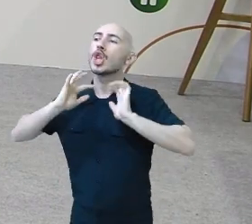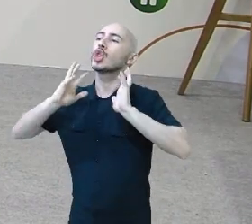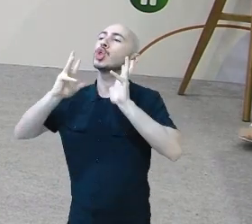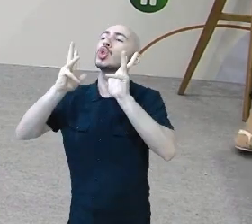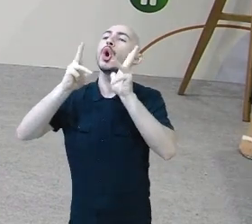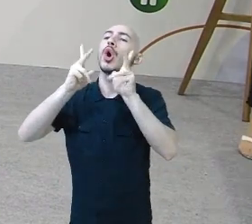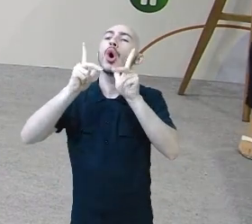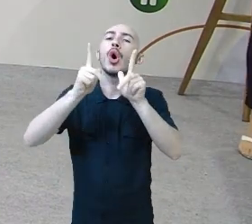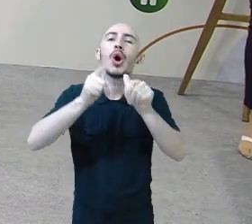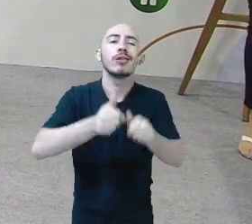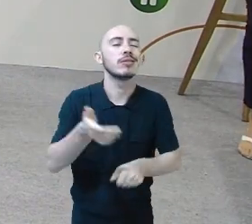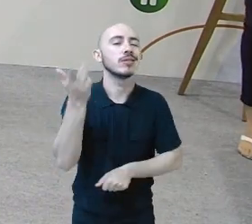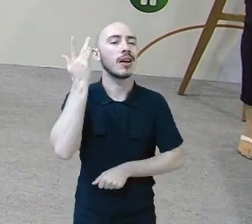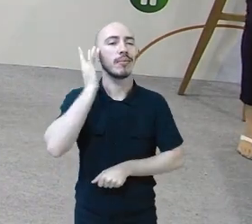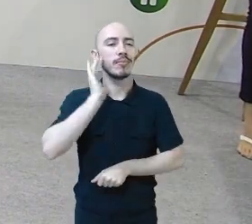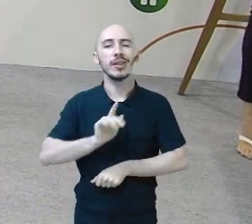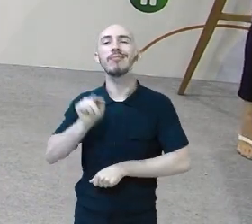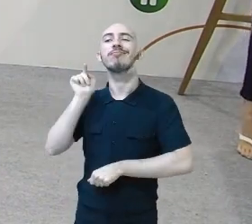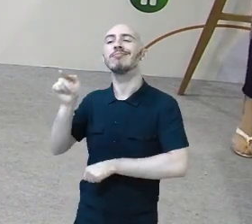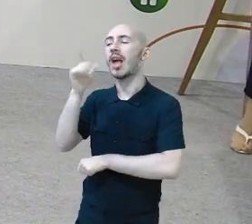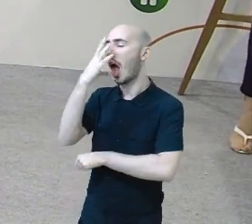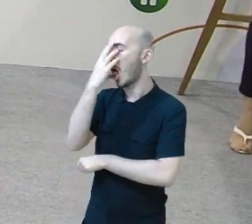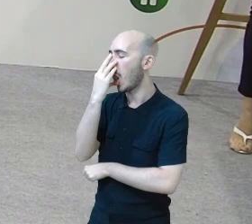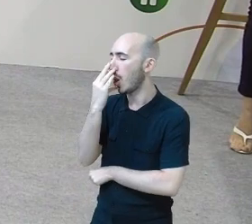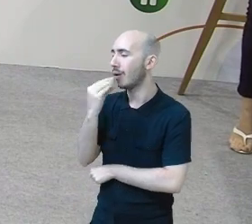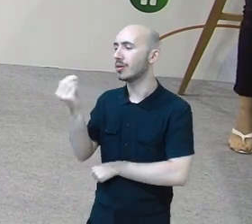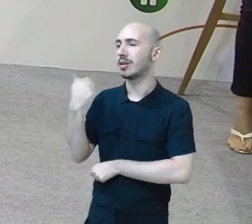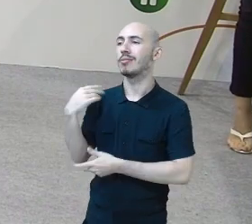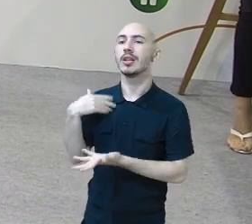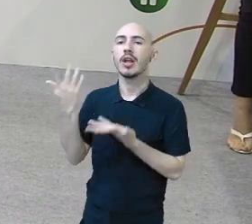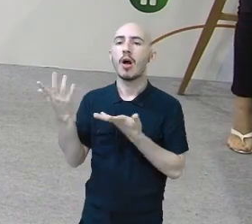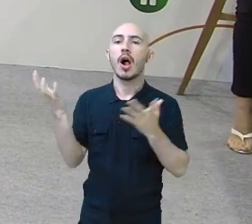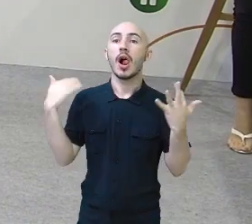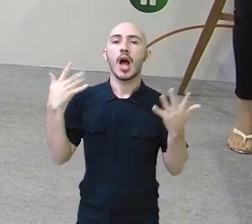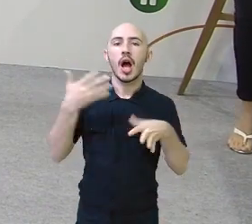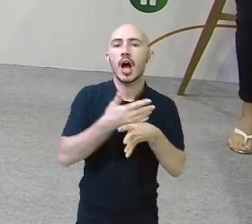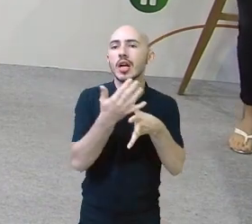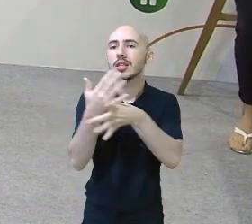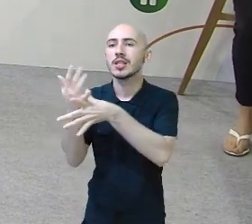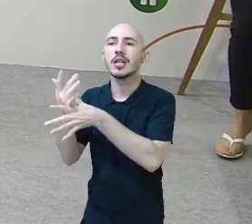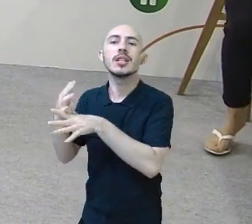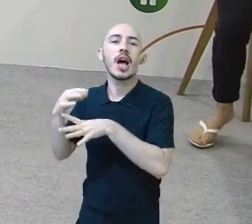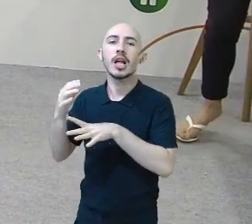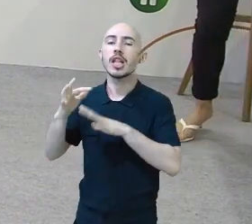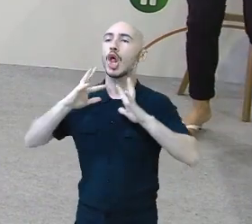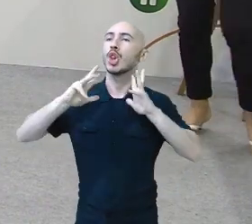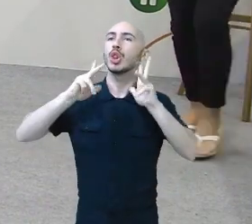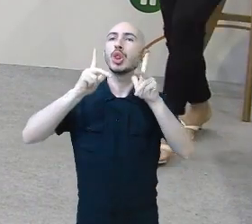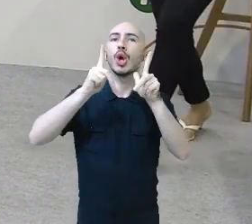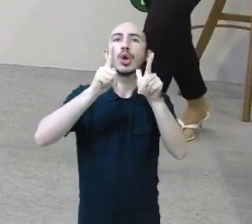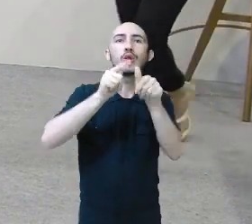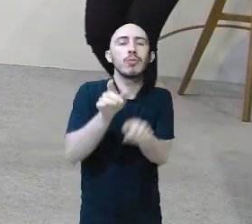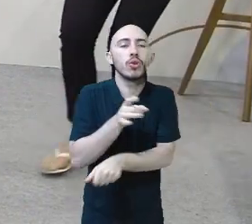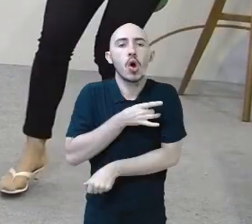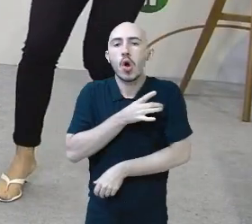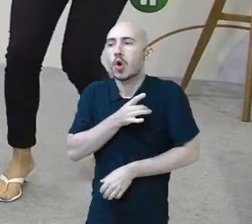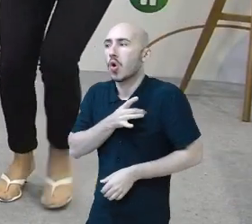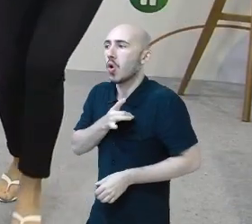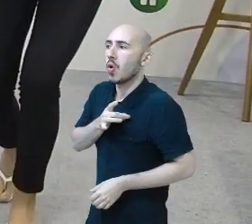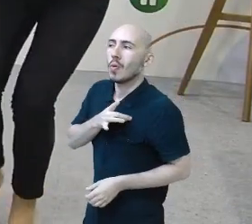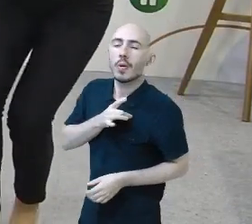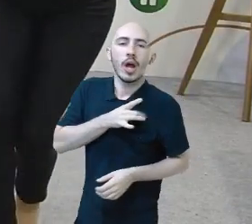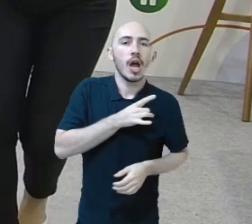sabiam que ele era o lobisomem e começou o corre-corre na cidade. Todo mundo com medo dele. Ele